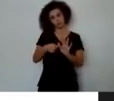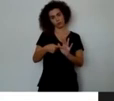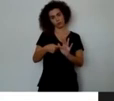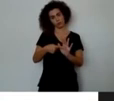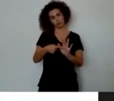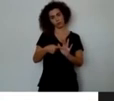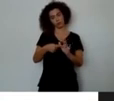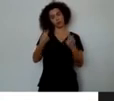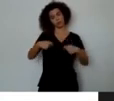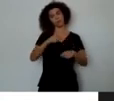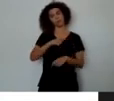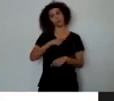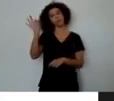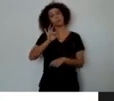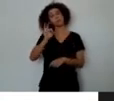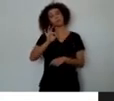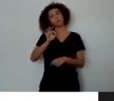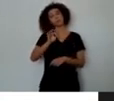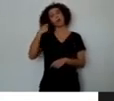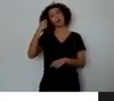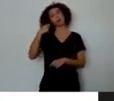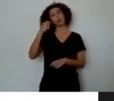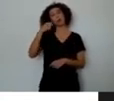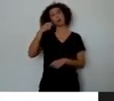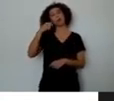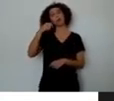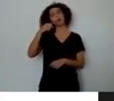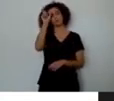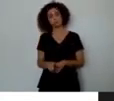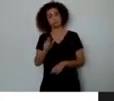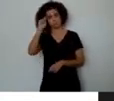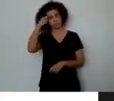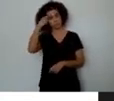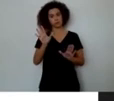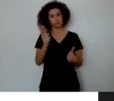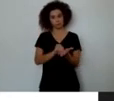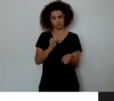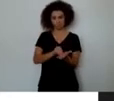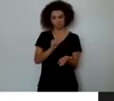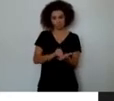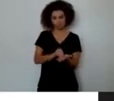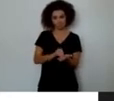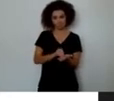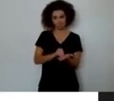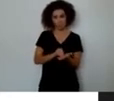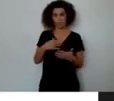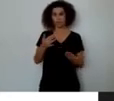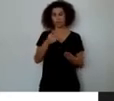comerciais, você não vê muito essa imagem. E essa ausência do negro